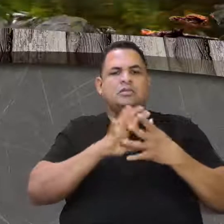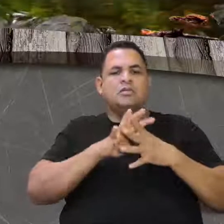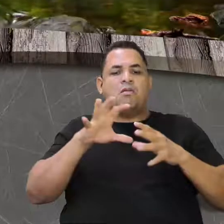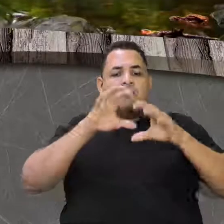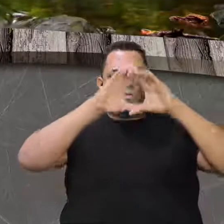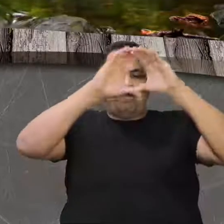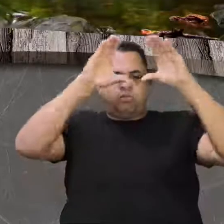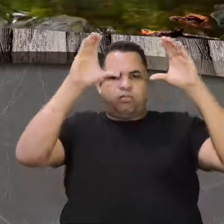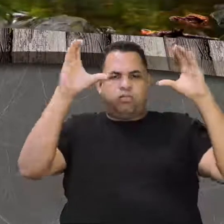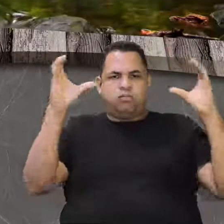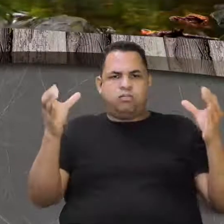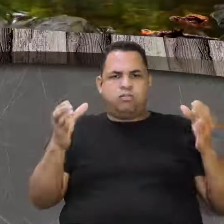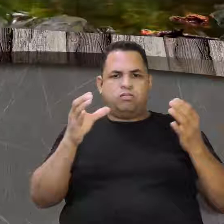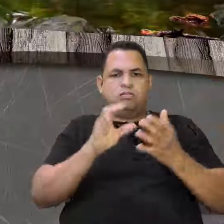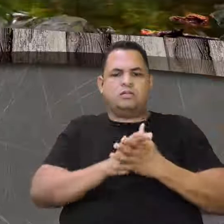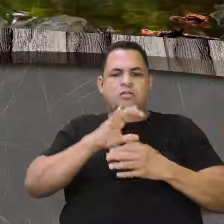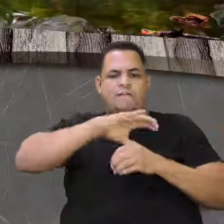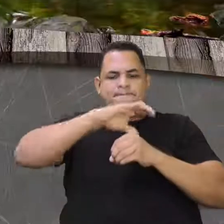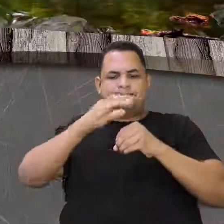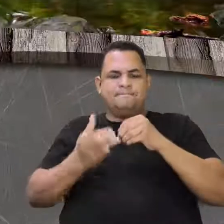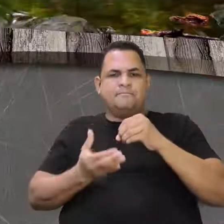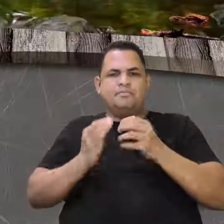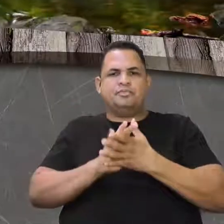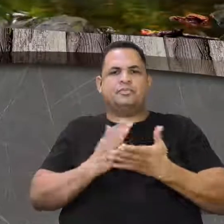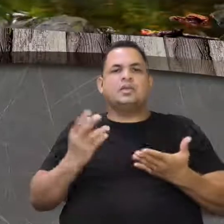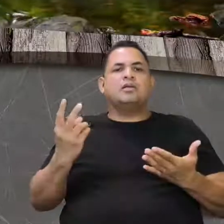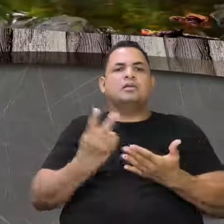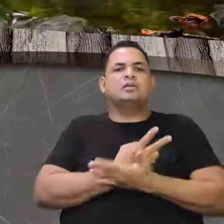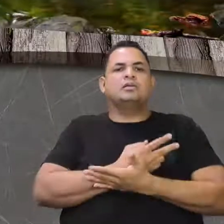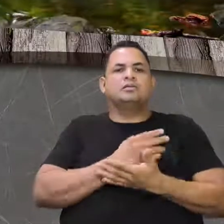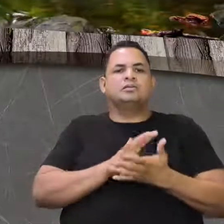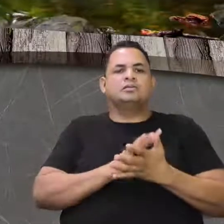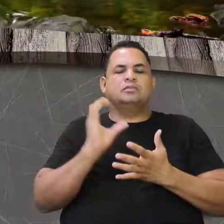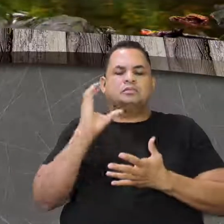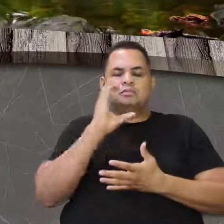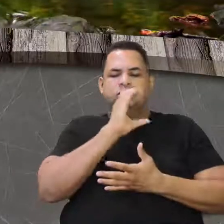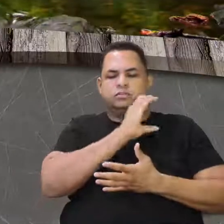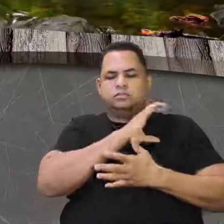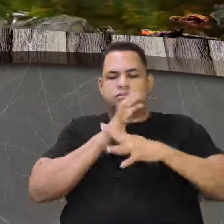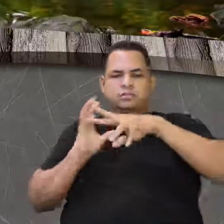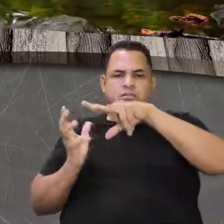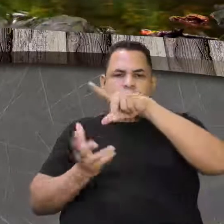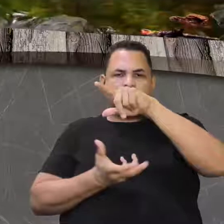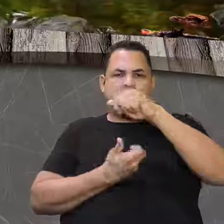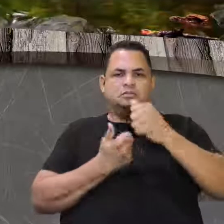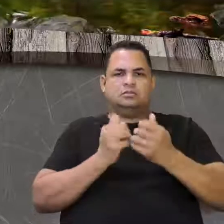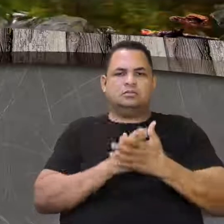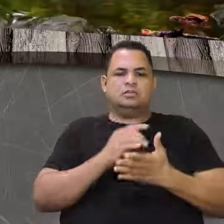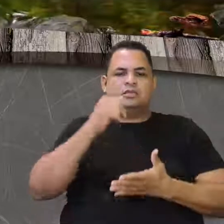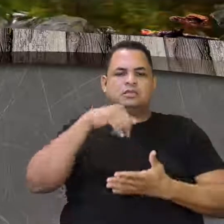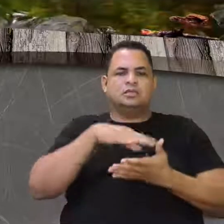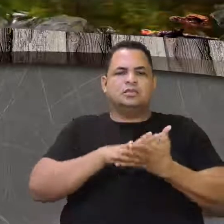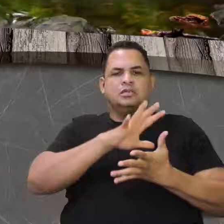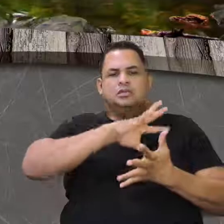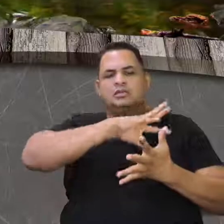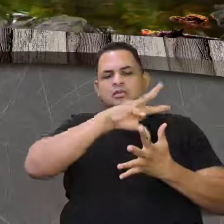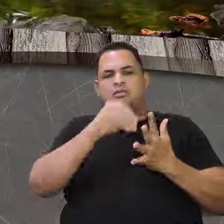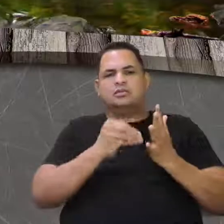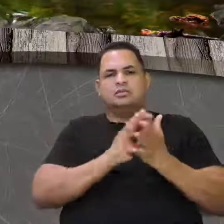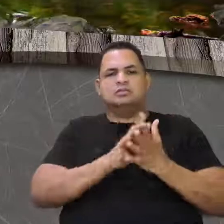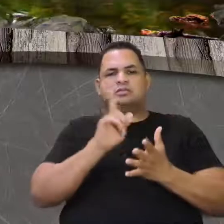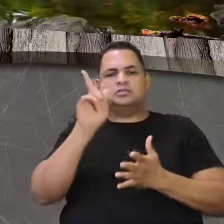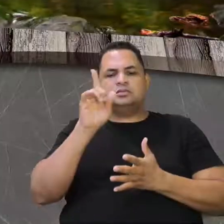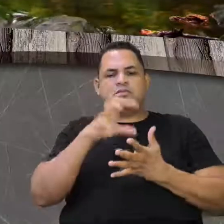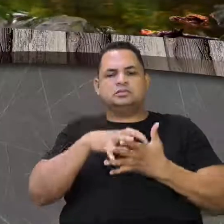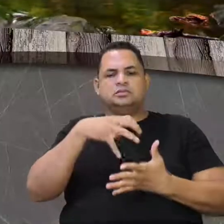aumentar o potencial do efeito estufa, provocando o quê? Aquecimento global. E é só aqui na Amazônia? Não, vai ser sentido lá